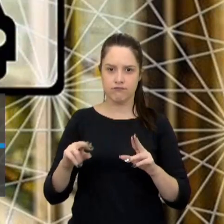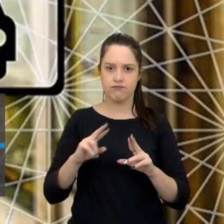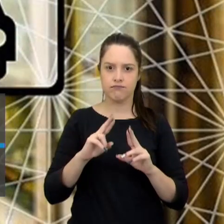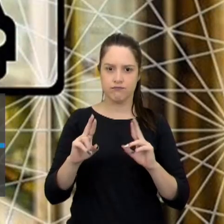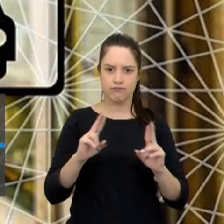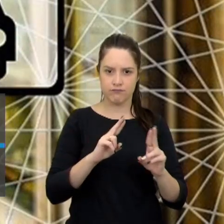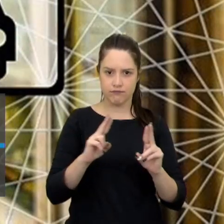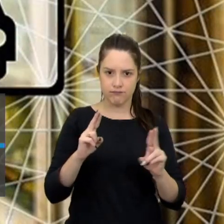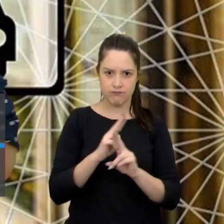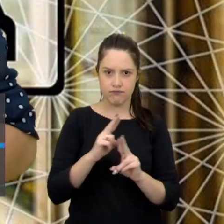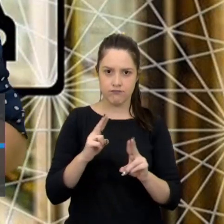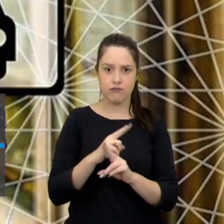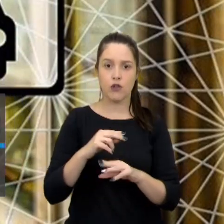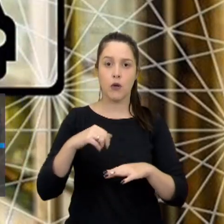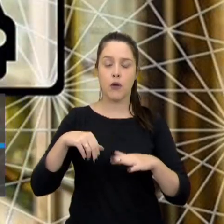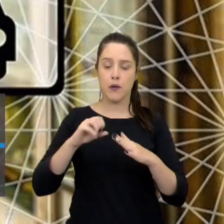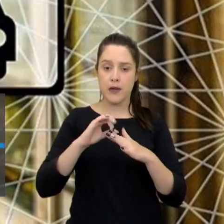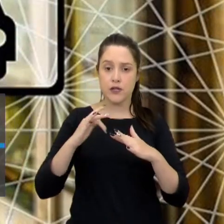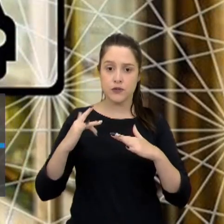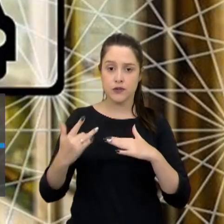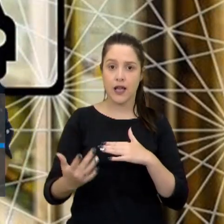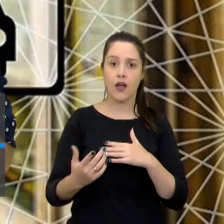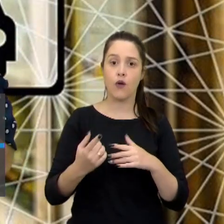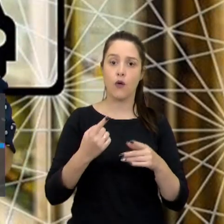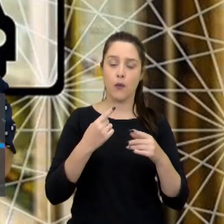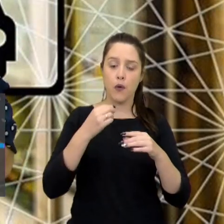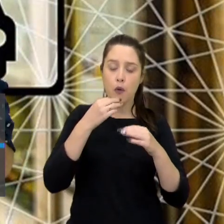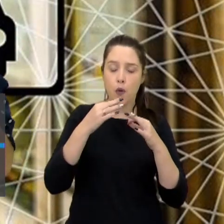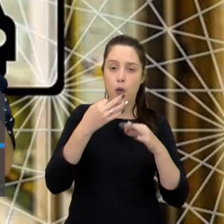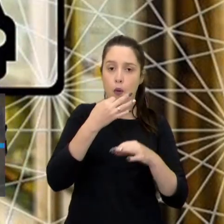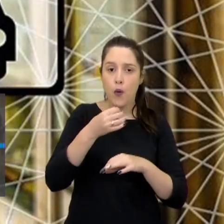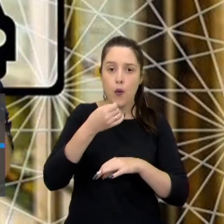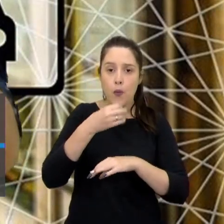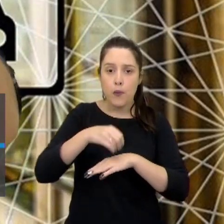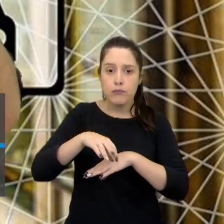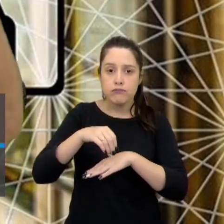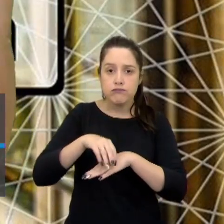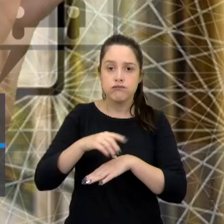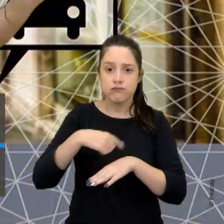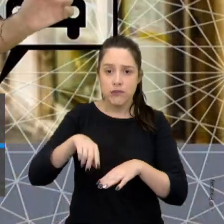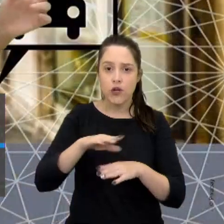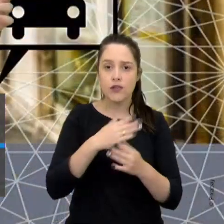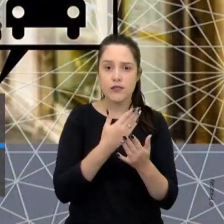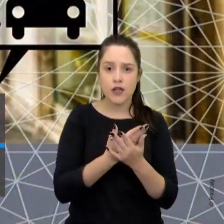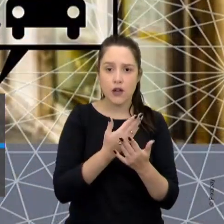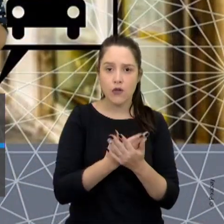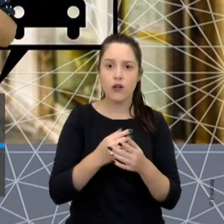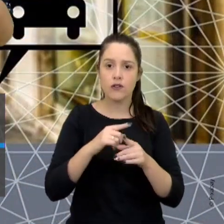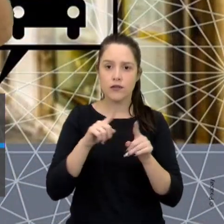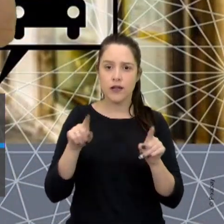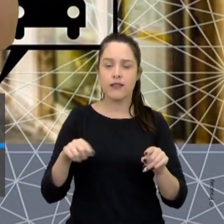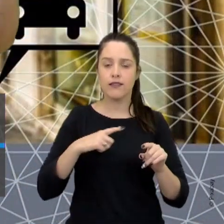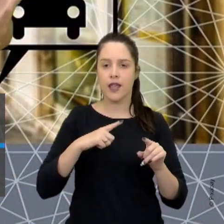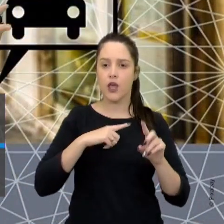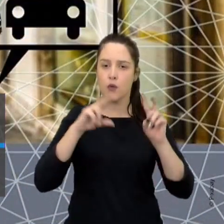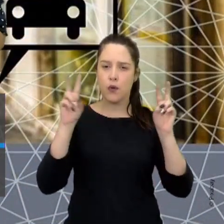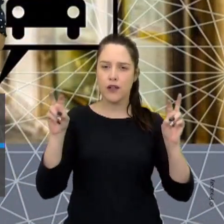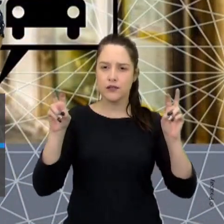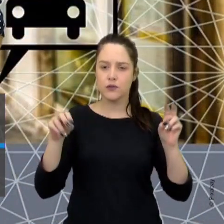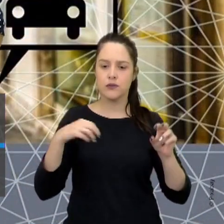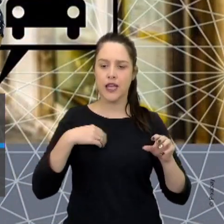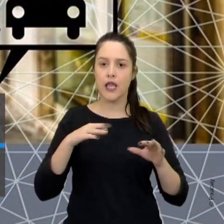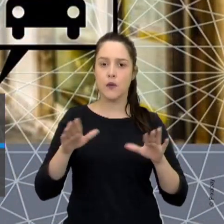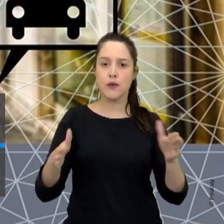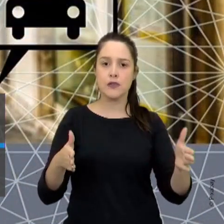espaço conectado. Então, a gente já começa o exercício da nossa aula efetuando uma leitura aqui do nosso fundo, do espaço onde os professores